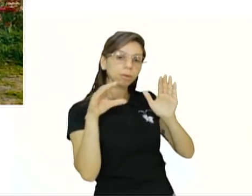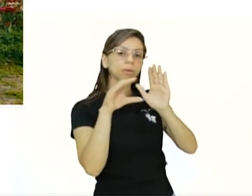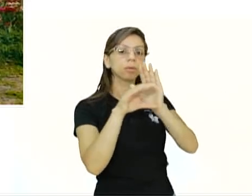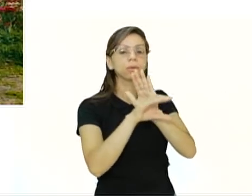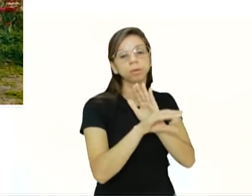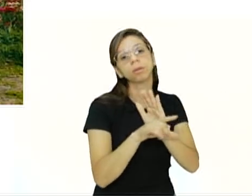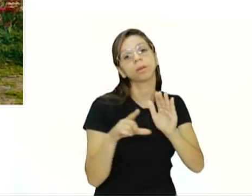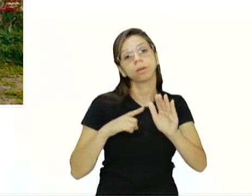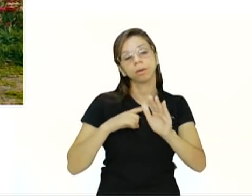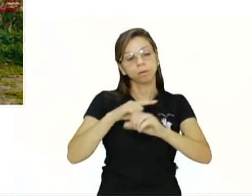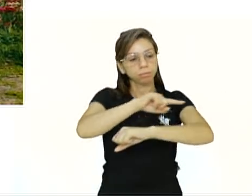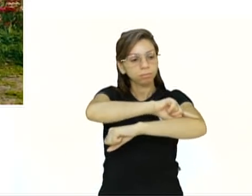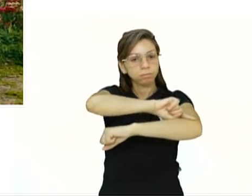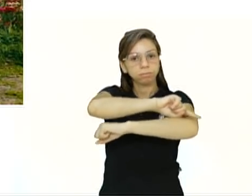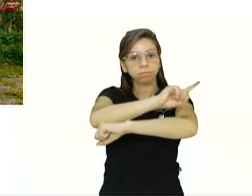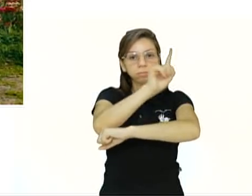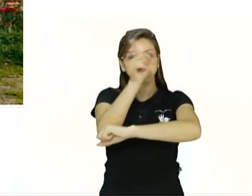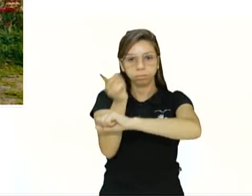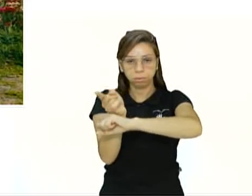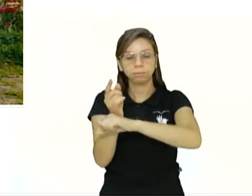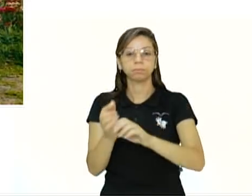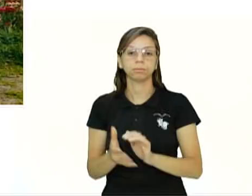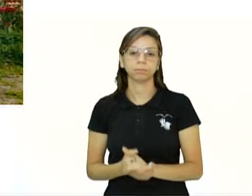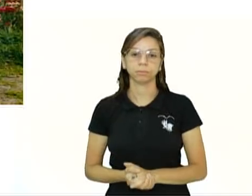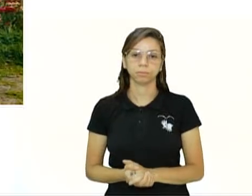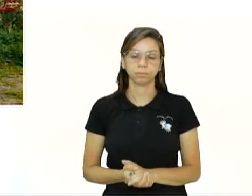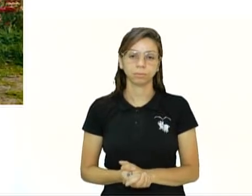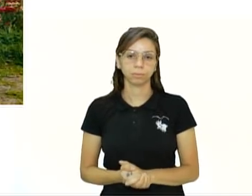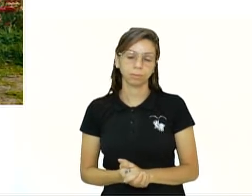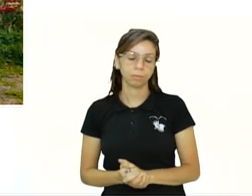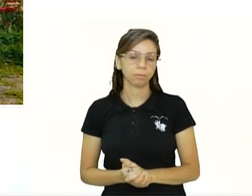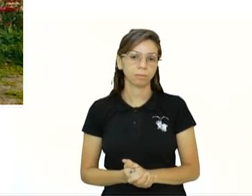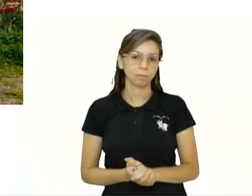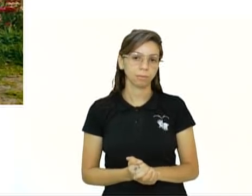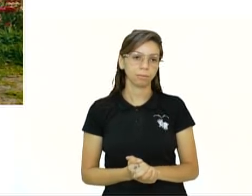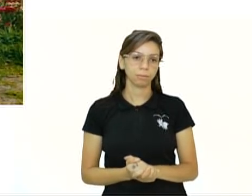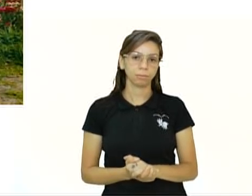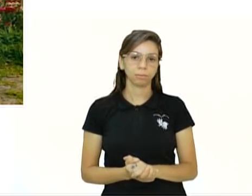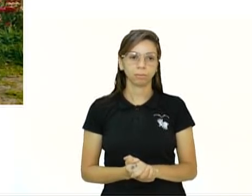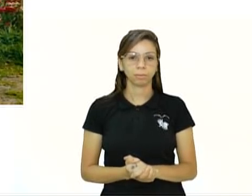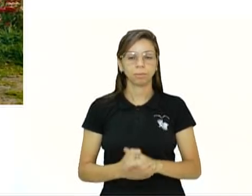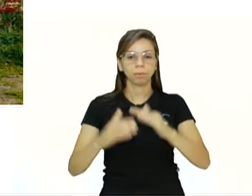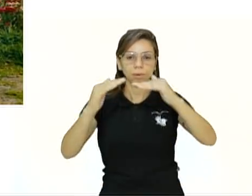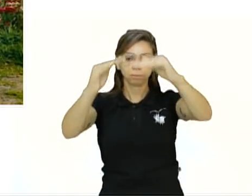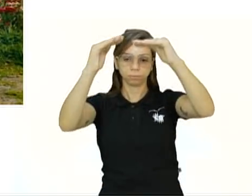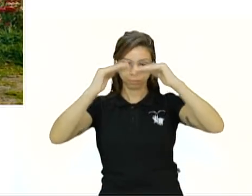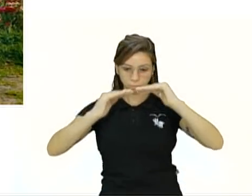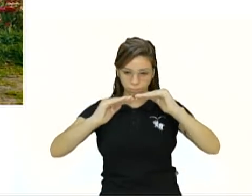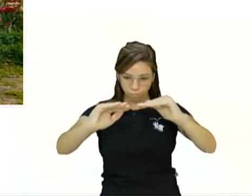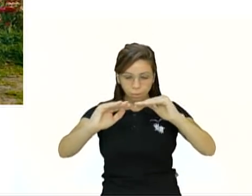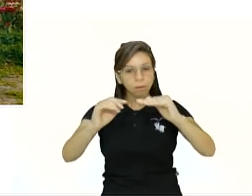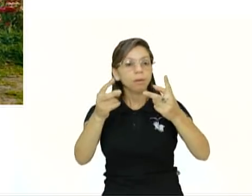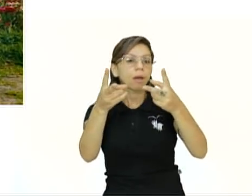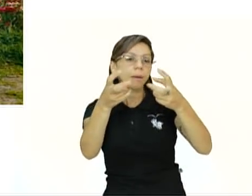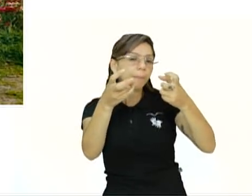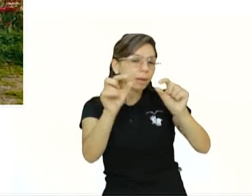dentro da circunferência. Mais um pouquinho abaixo você percebe